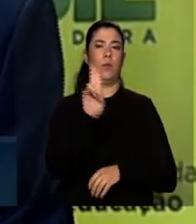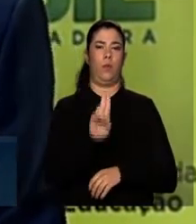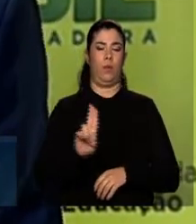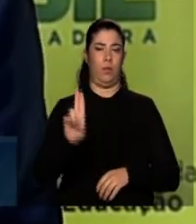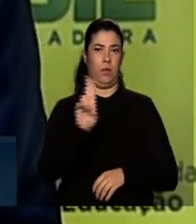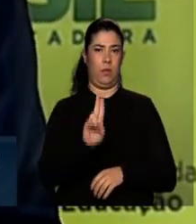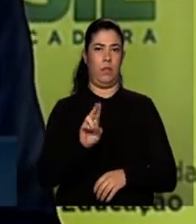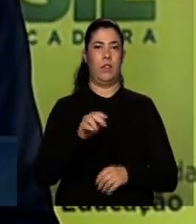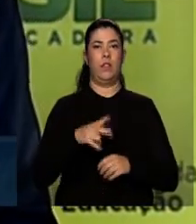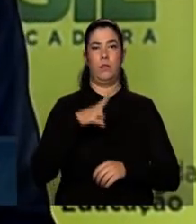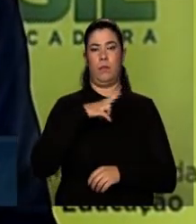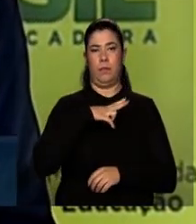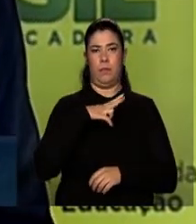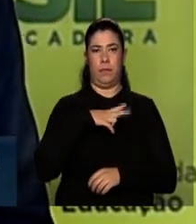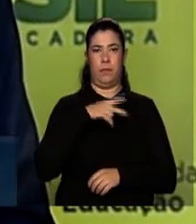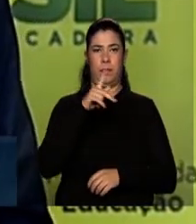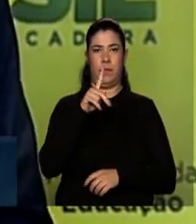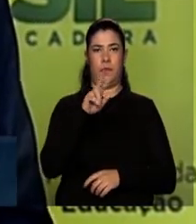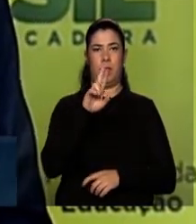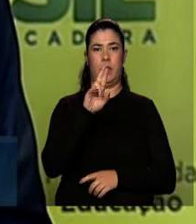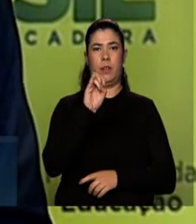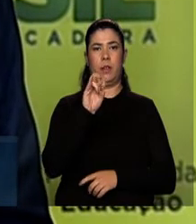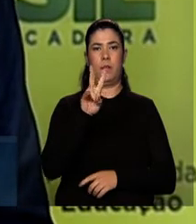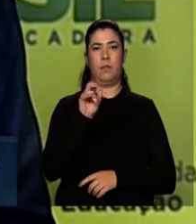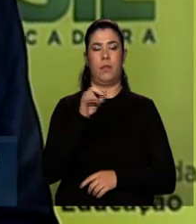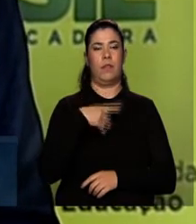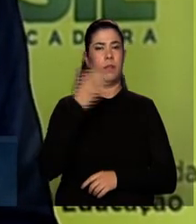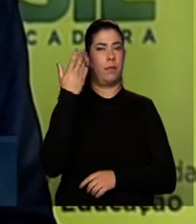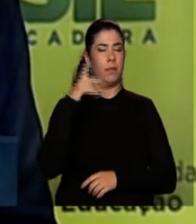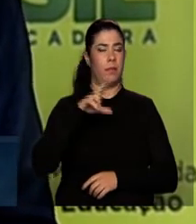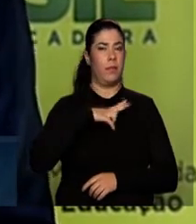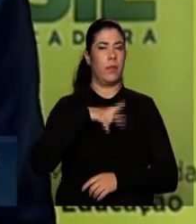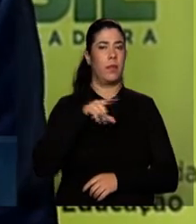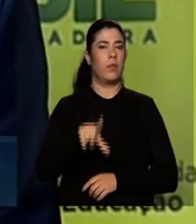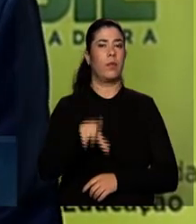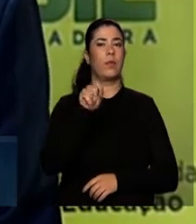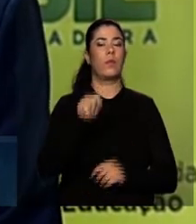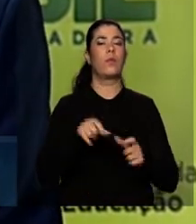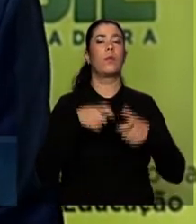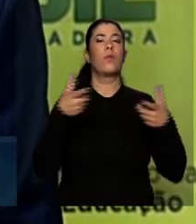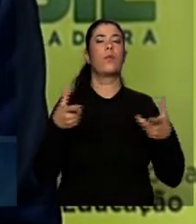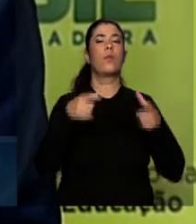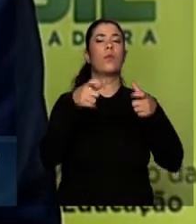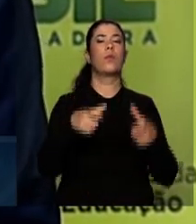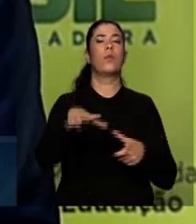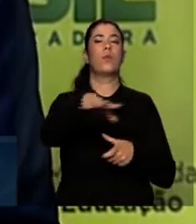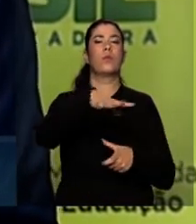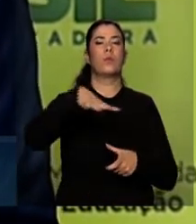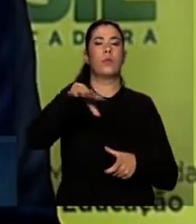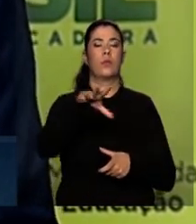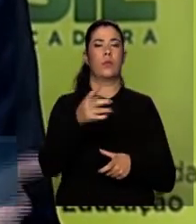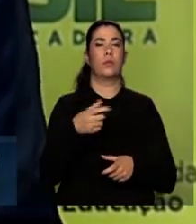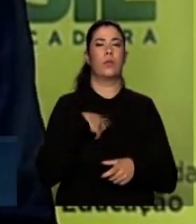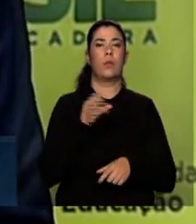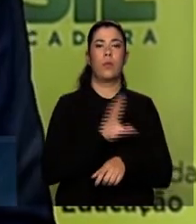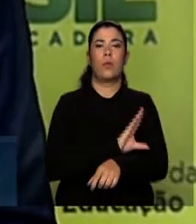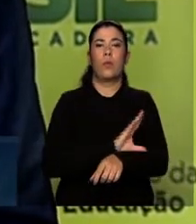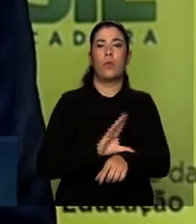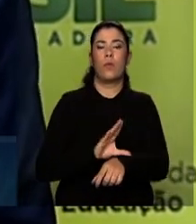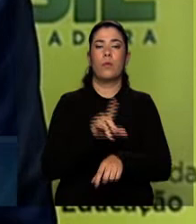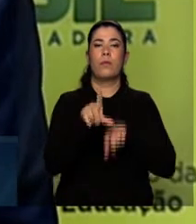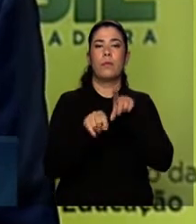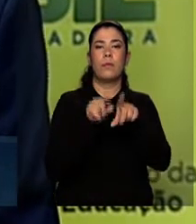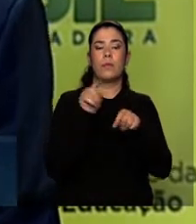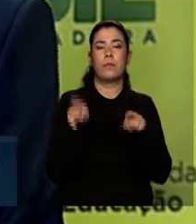superior. Ela escolhia, normalmente, qual que era a região, a cidade, qual eram os cursos,